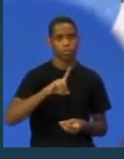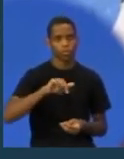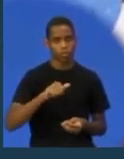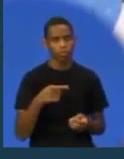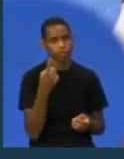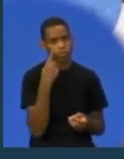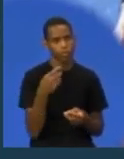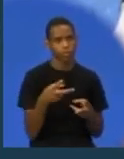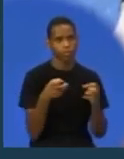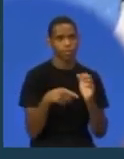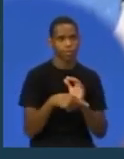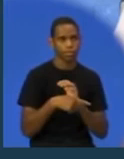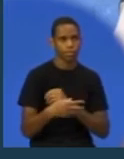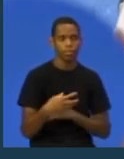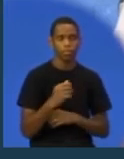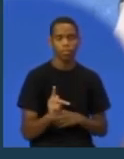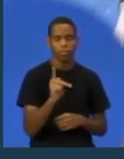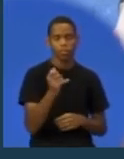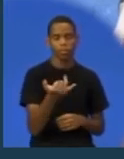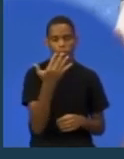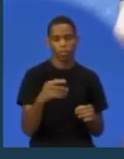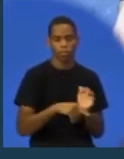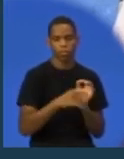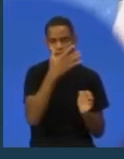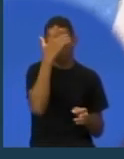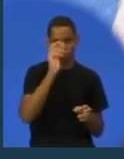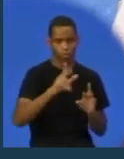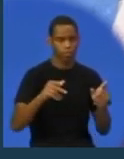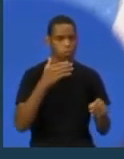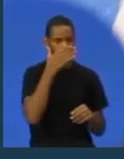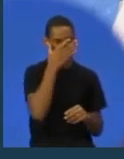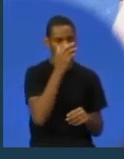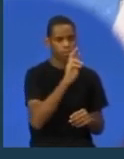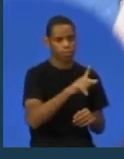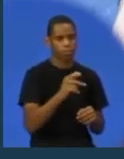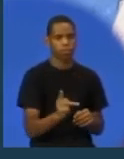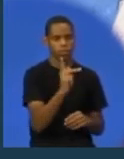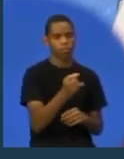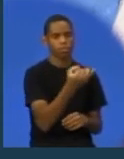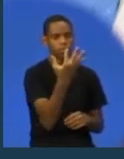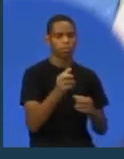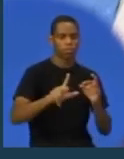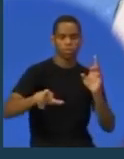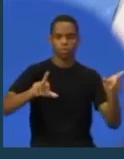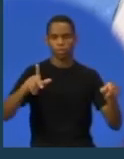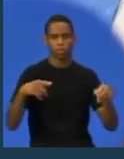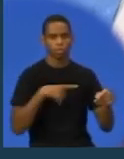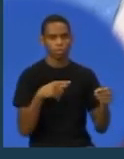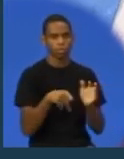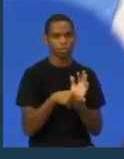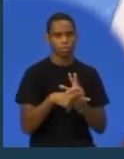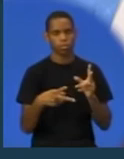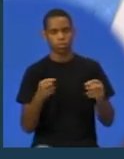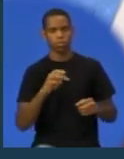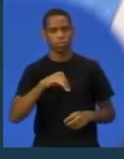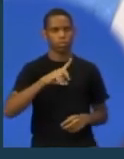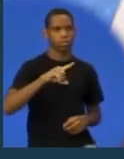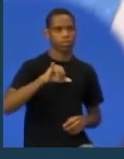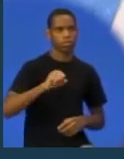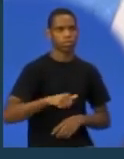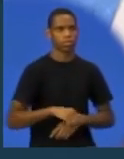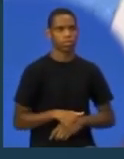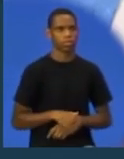temos o comportamento do peso de diferentes indivíduos de um determinado grupo em relação a um ponto de referência, que é a média.